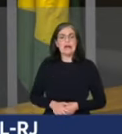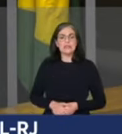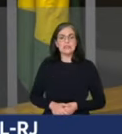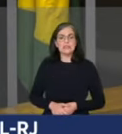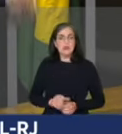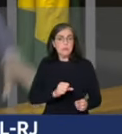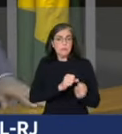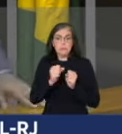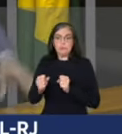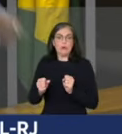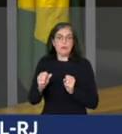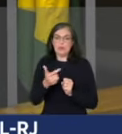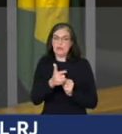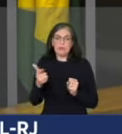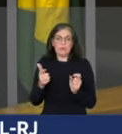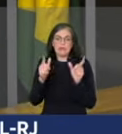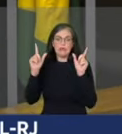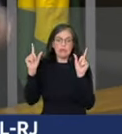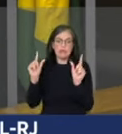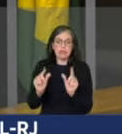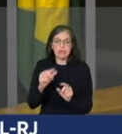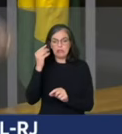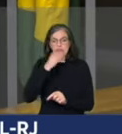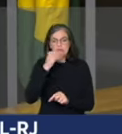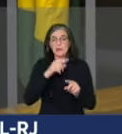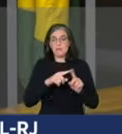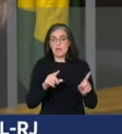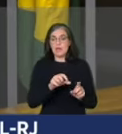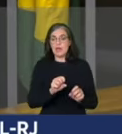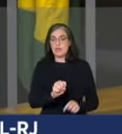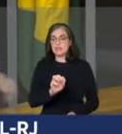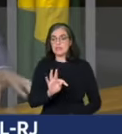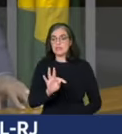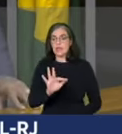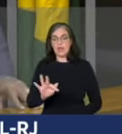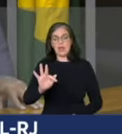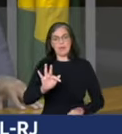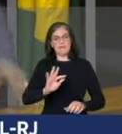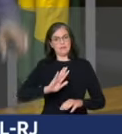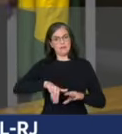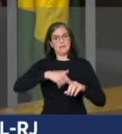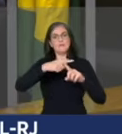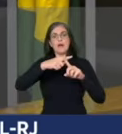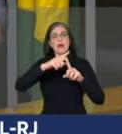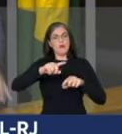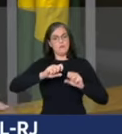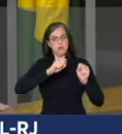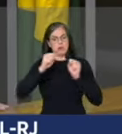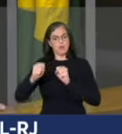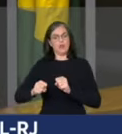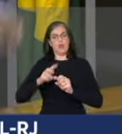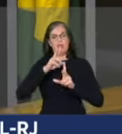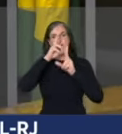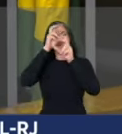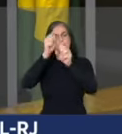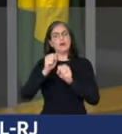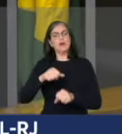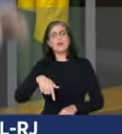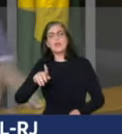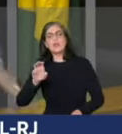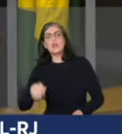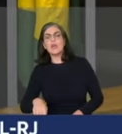enquanto o STF ganham hipertrofia poderes nunca teve pela constituição quem pode fazer isso